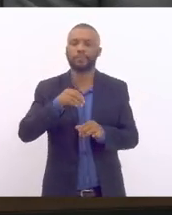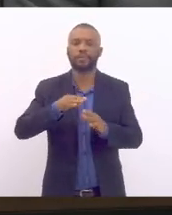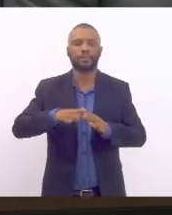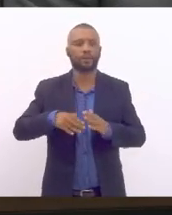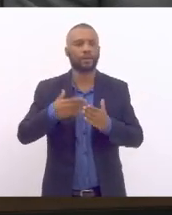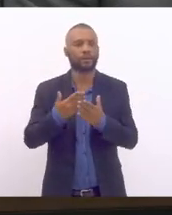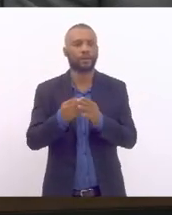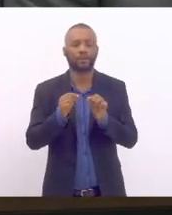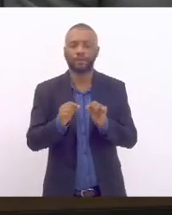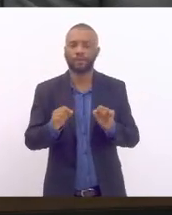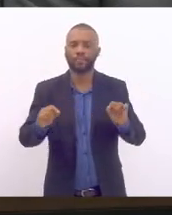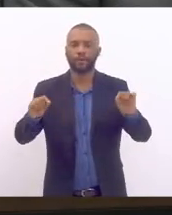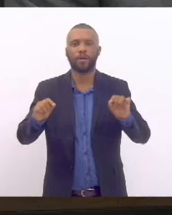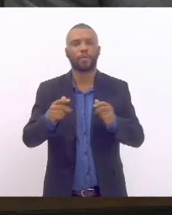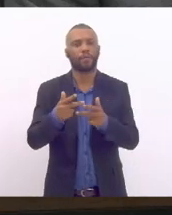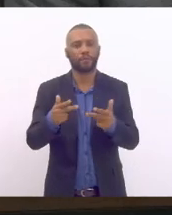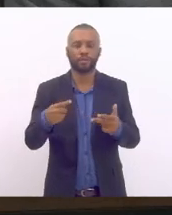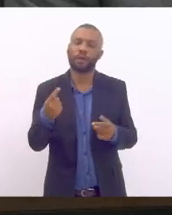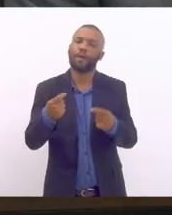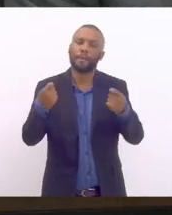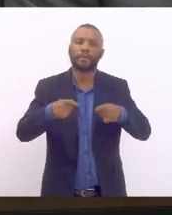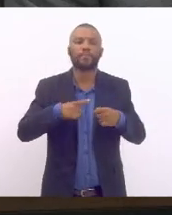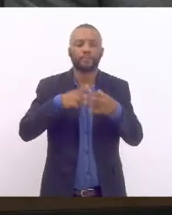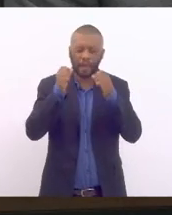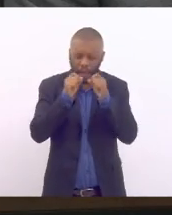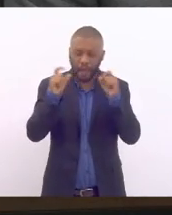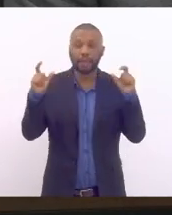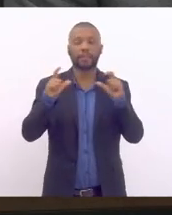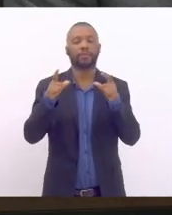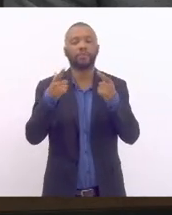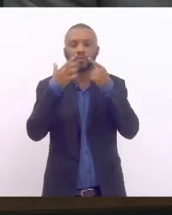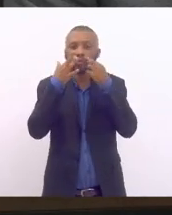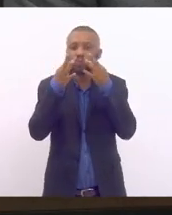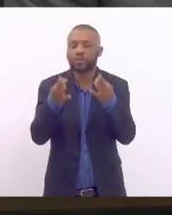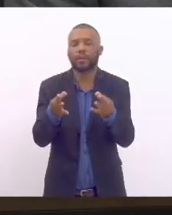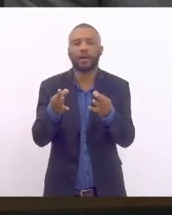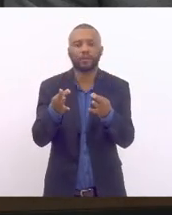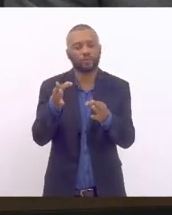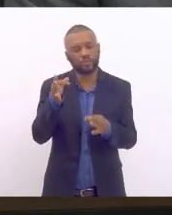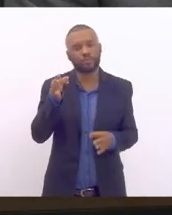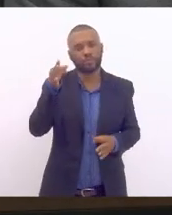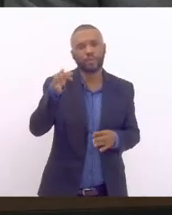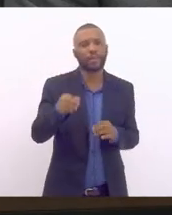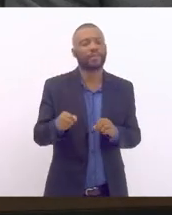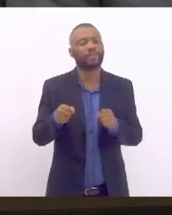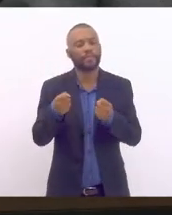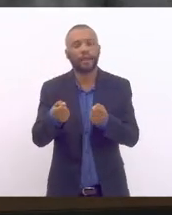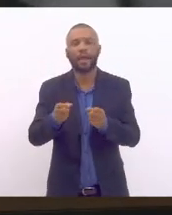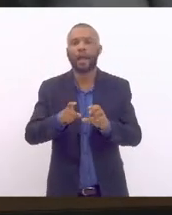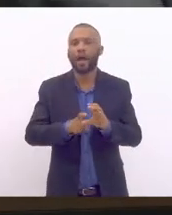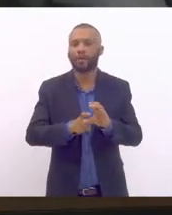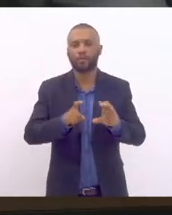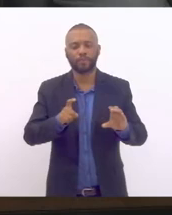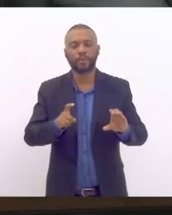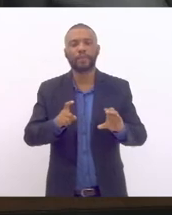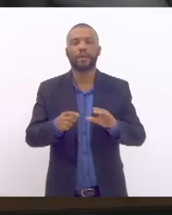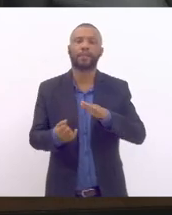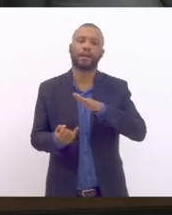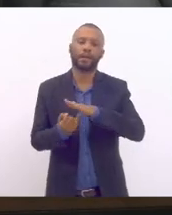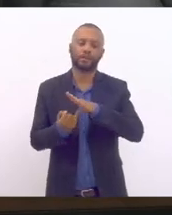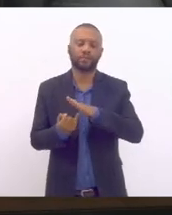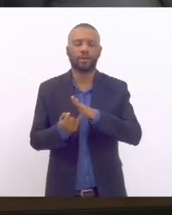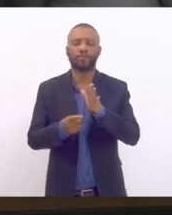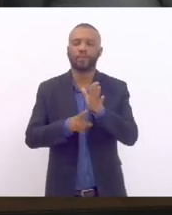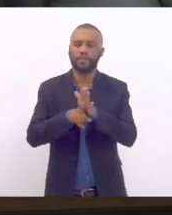instituições federais toma coisa que a gente precisa tomar muito cuidado porque tem pela frente é defender as autonomias das